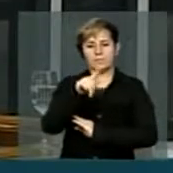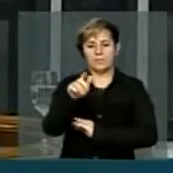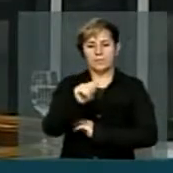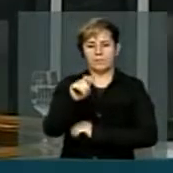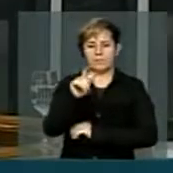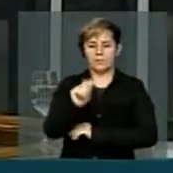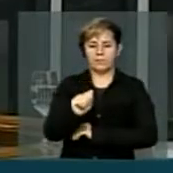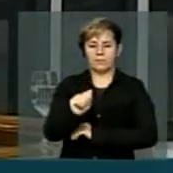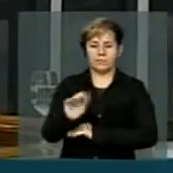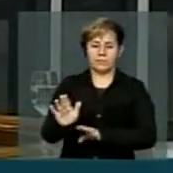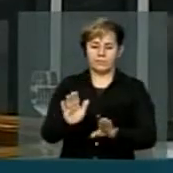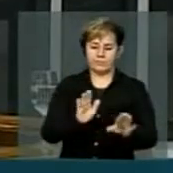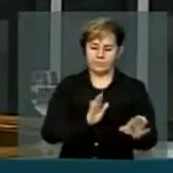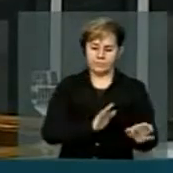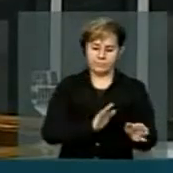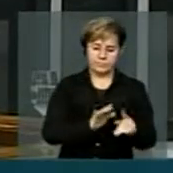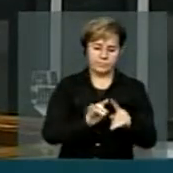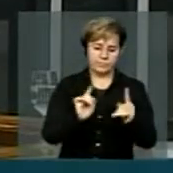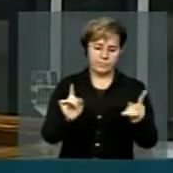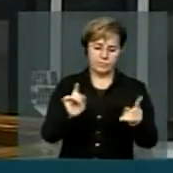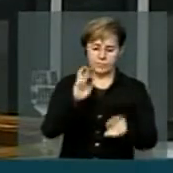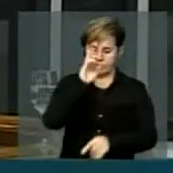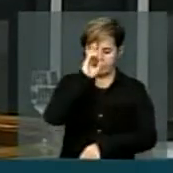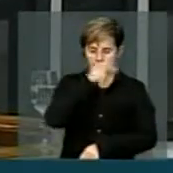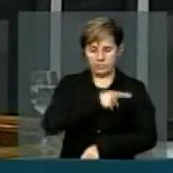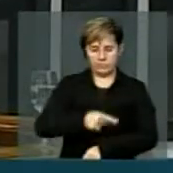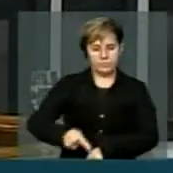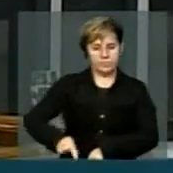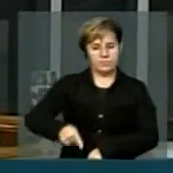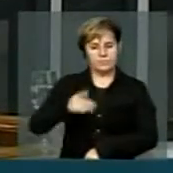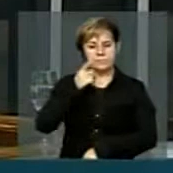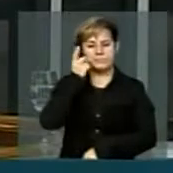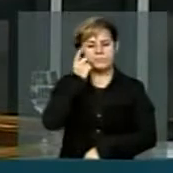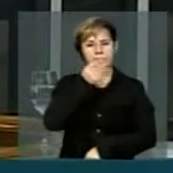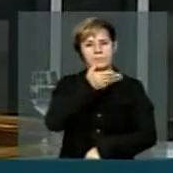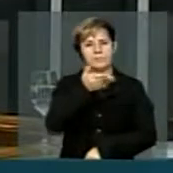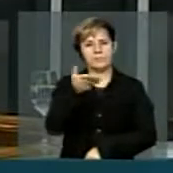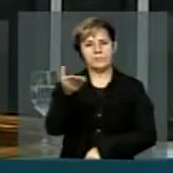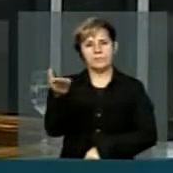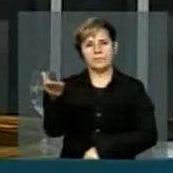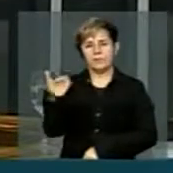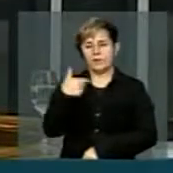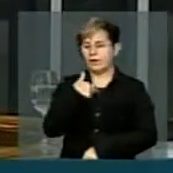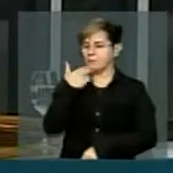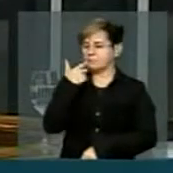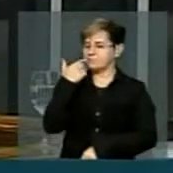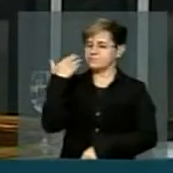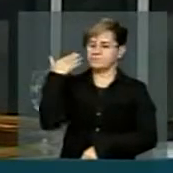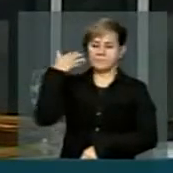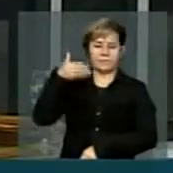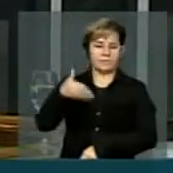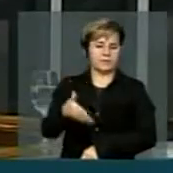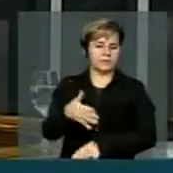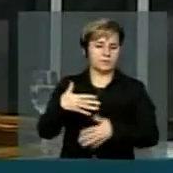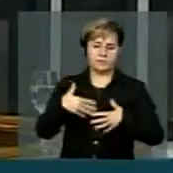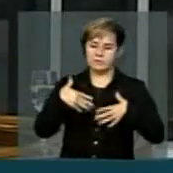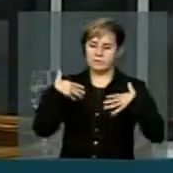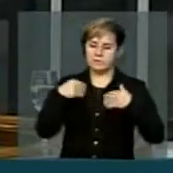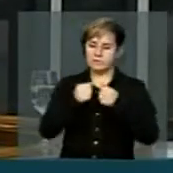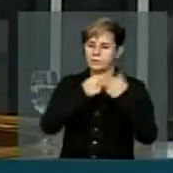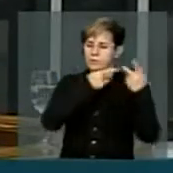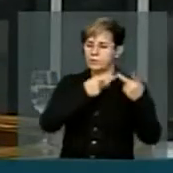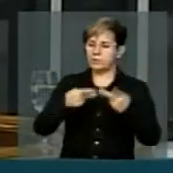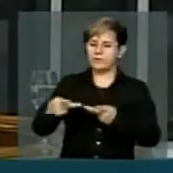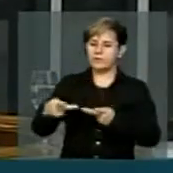senhores deputados, senhor presidente, eu participei com muita honra a convite da Organização Pan-Americana